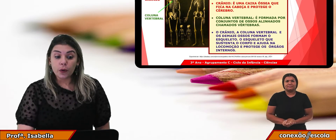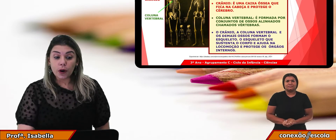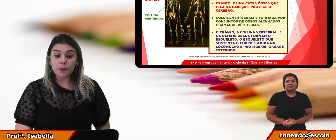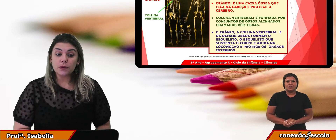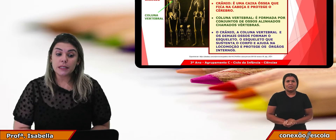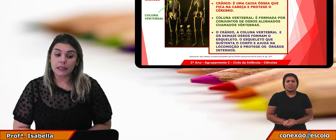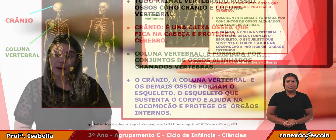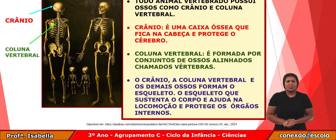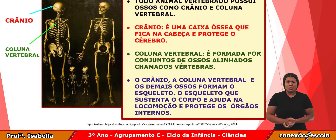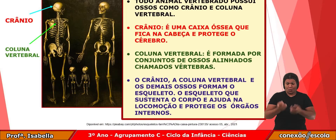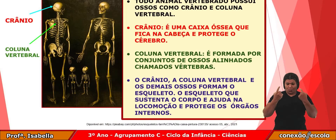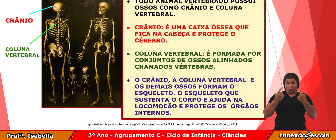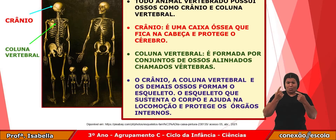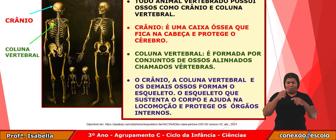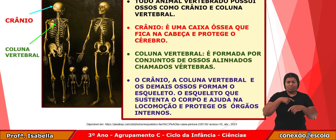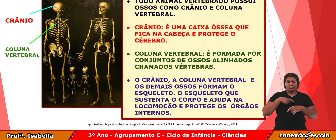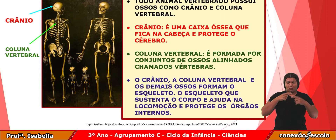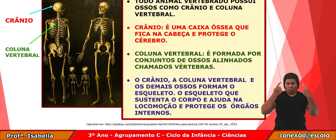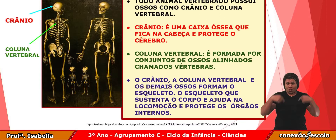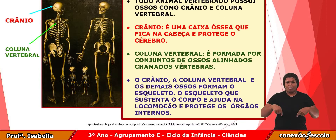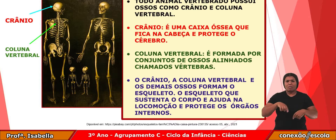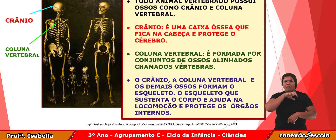O corpo dos animais vertebrados.